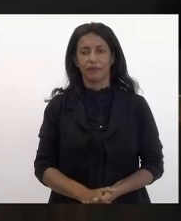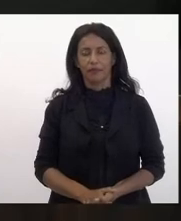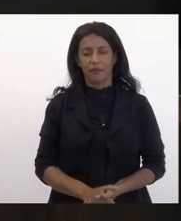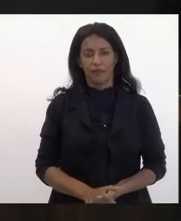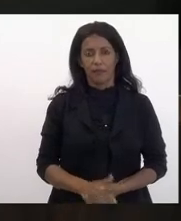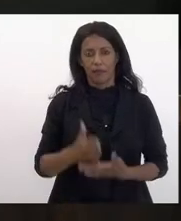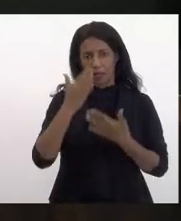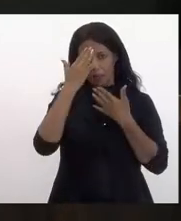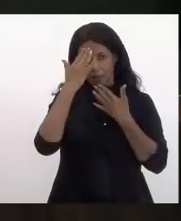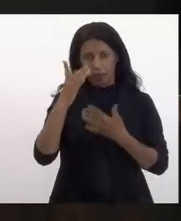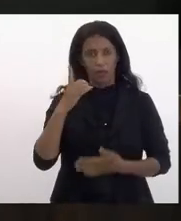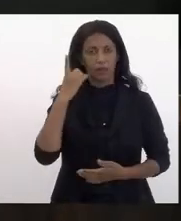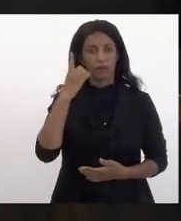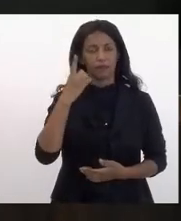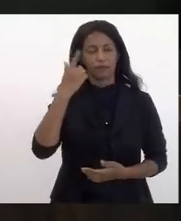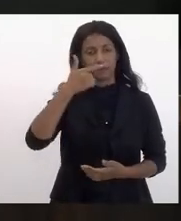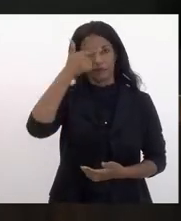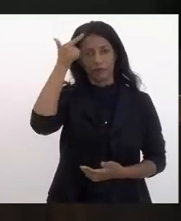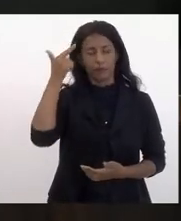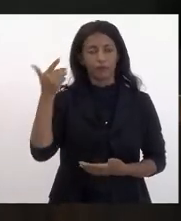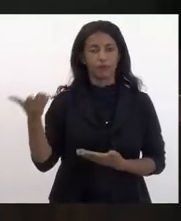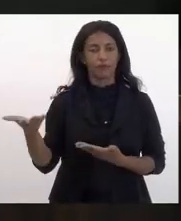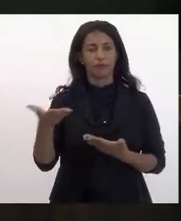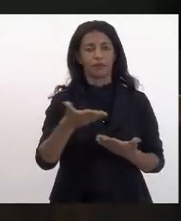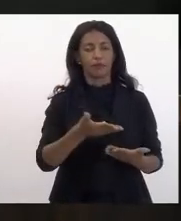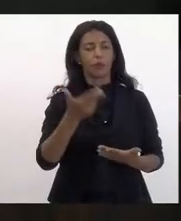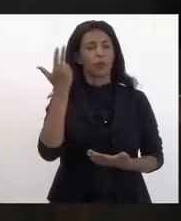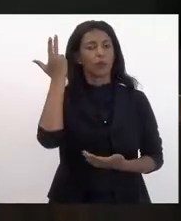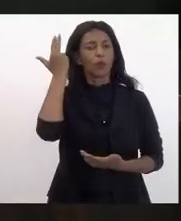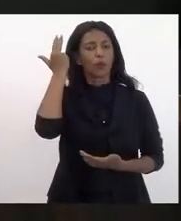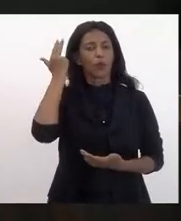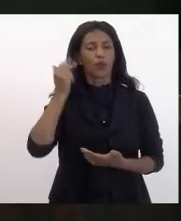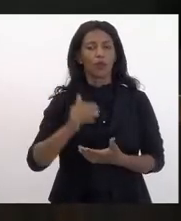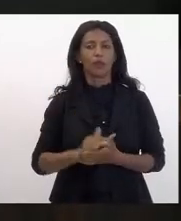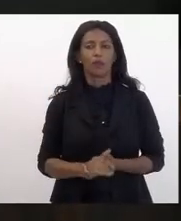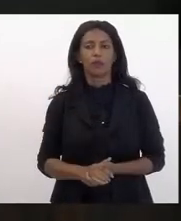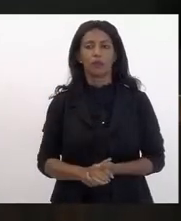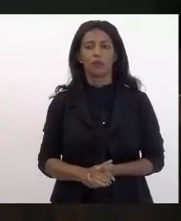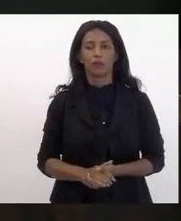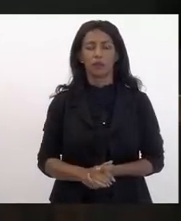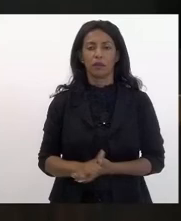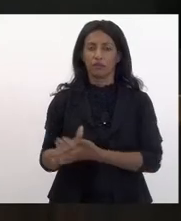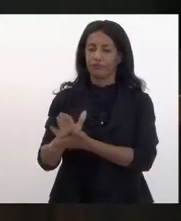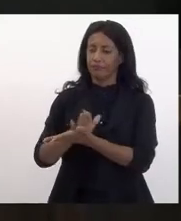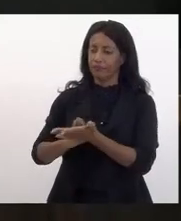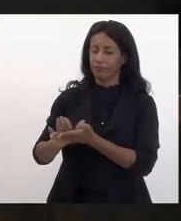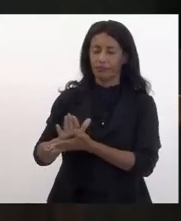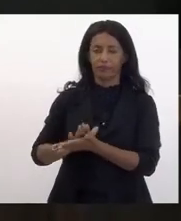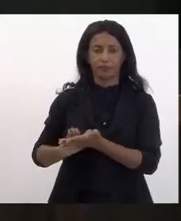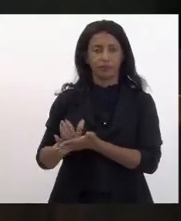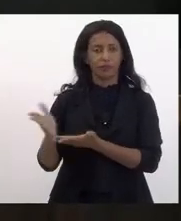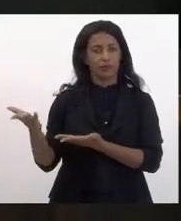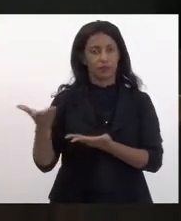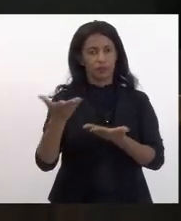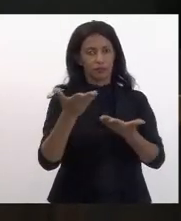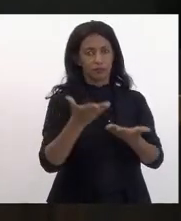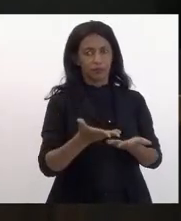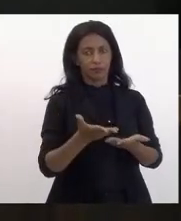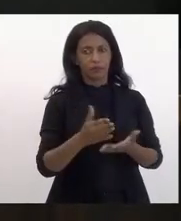Obrigada, deputado Luiz Paulo. Próximo orador, deputado Eliomar Coelho. Não se encontrando presente, próximo